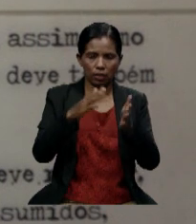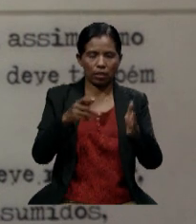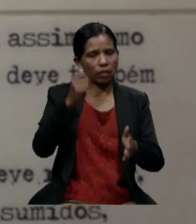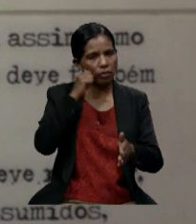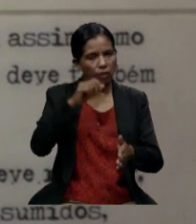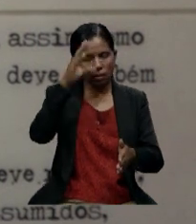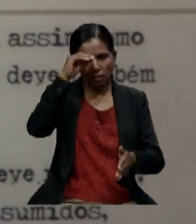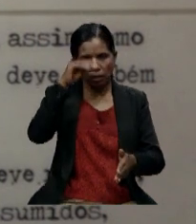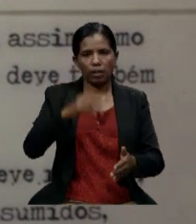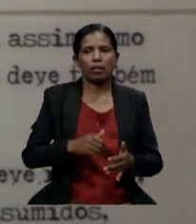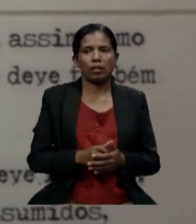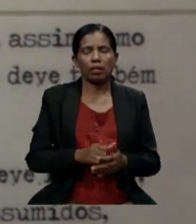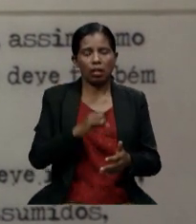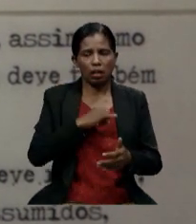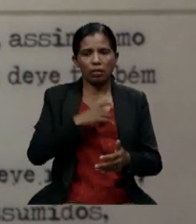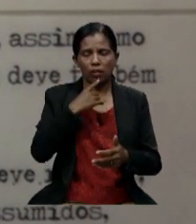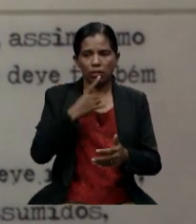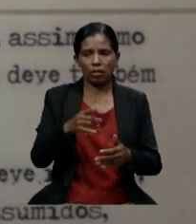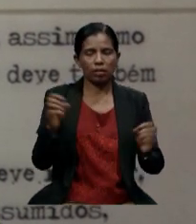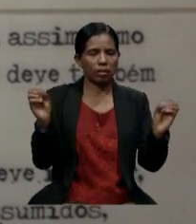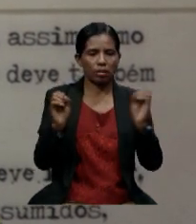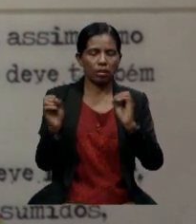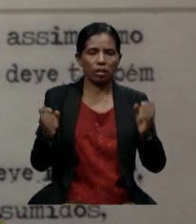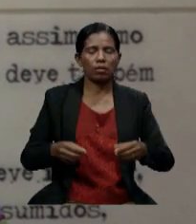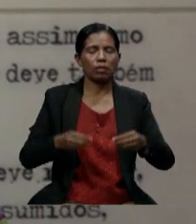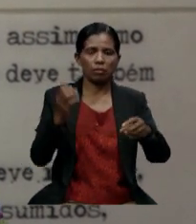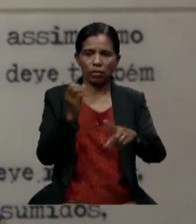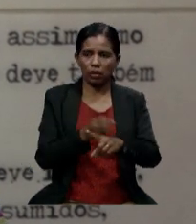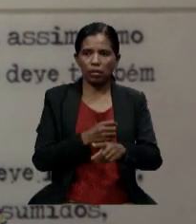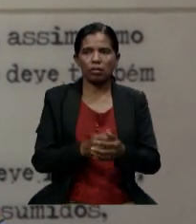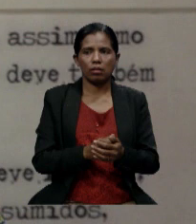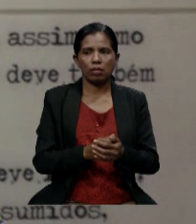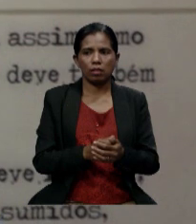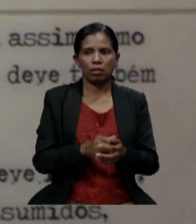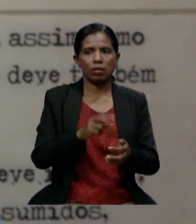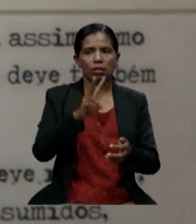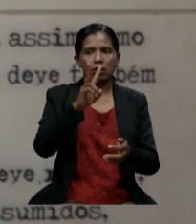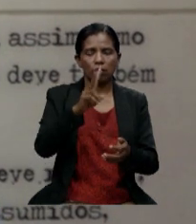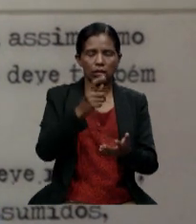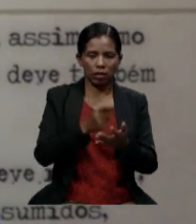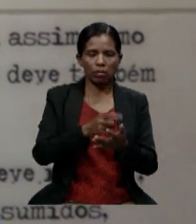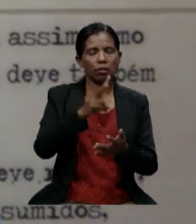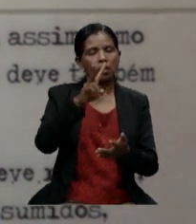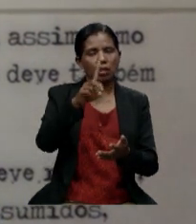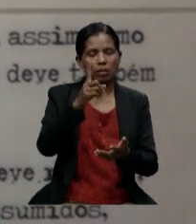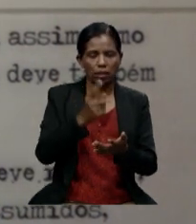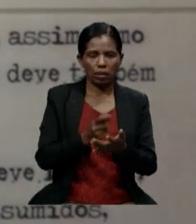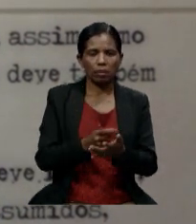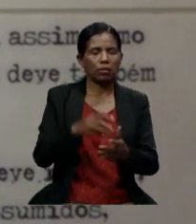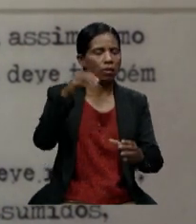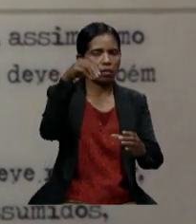mane hava dete Sela tolera, nia tu riun inda ka riun ruamos ne tamot sela tamot